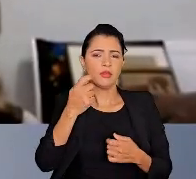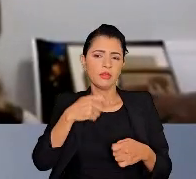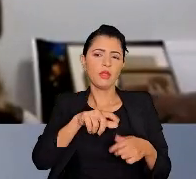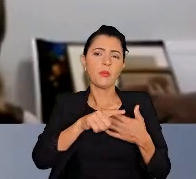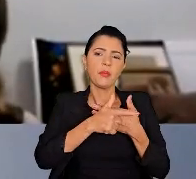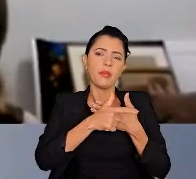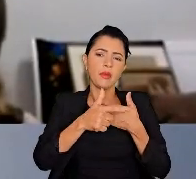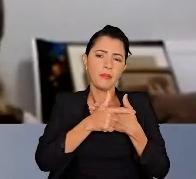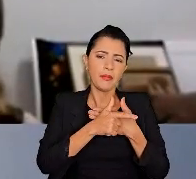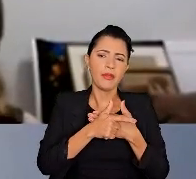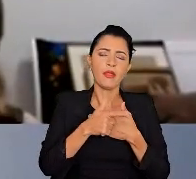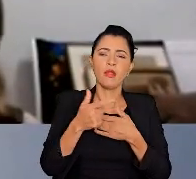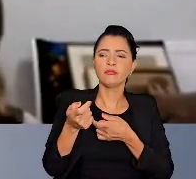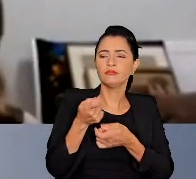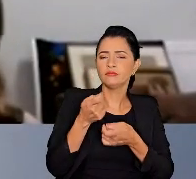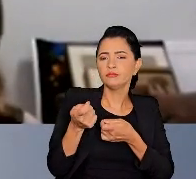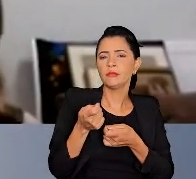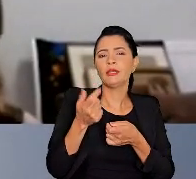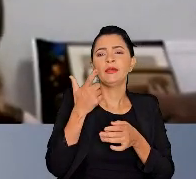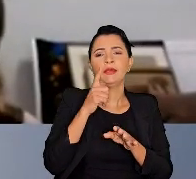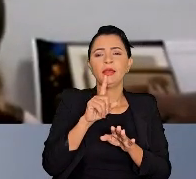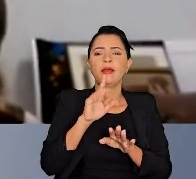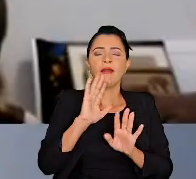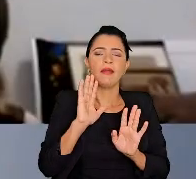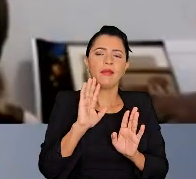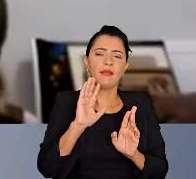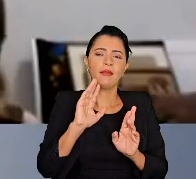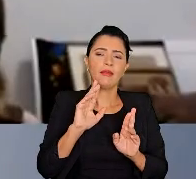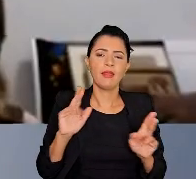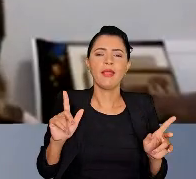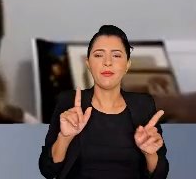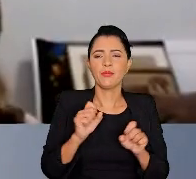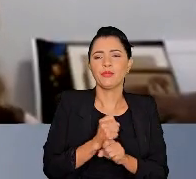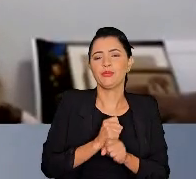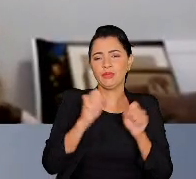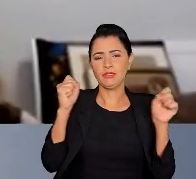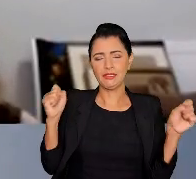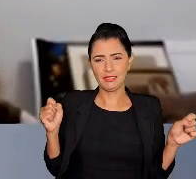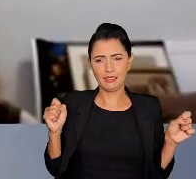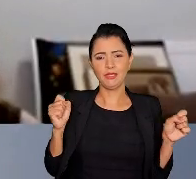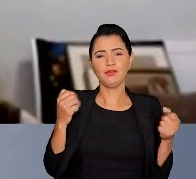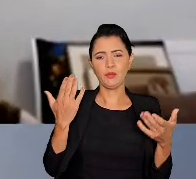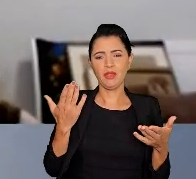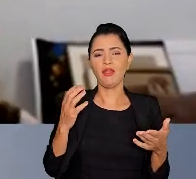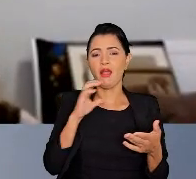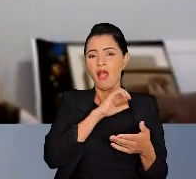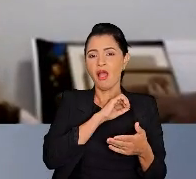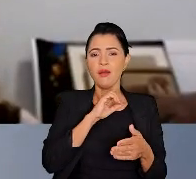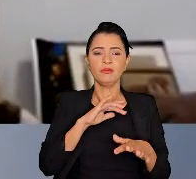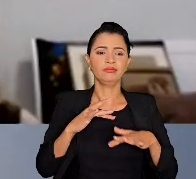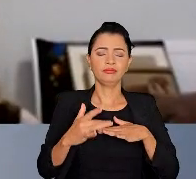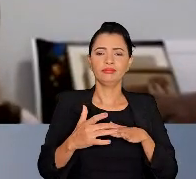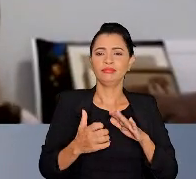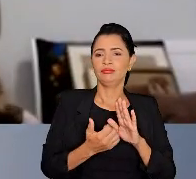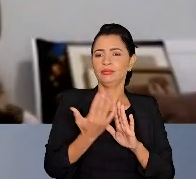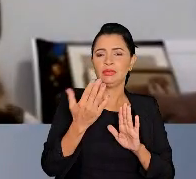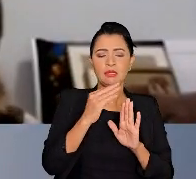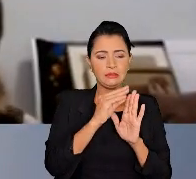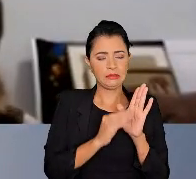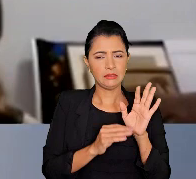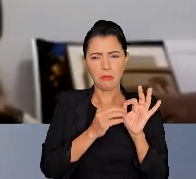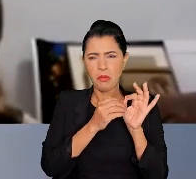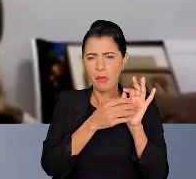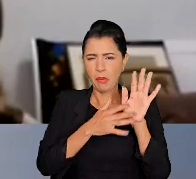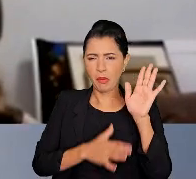de censores, até seria impossível pela velocidade, pela quantidade de itens, mas acho que sim,